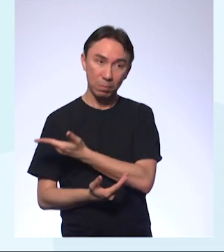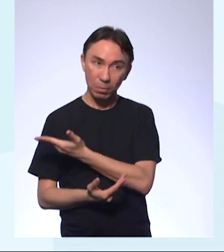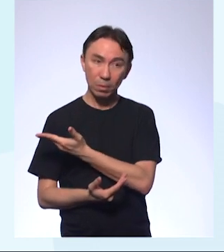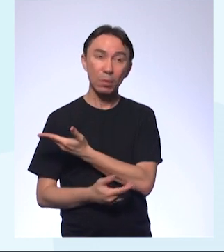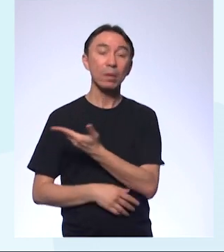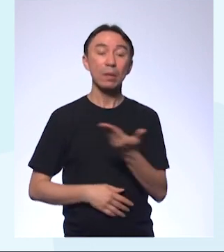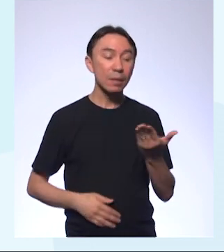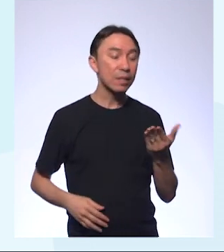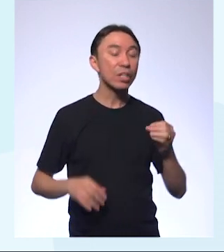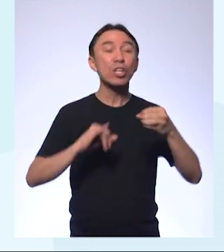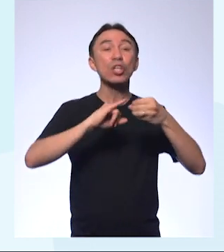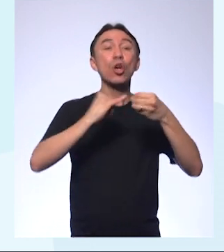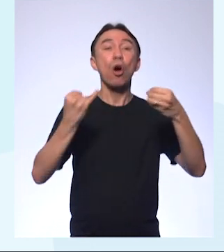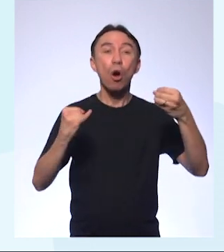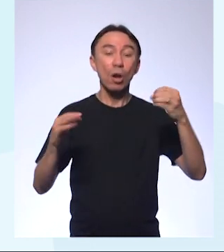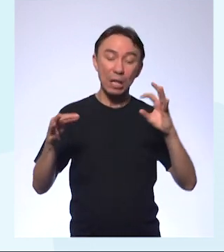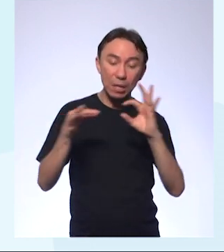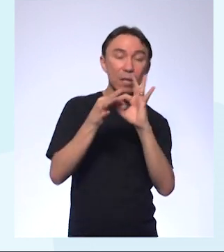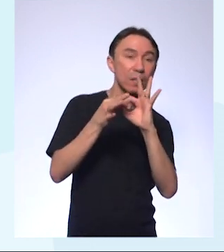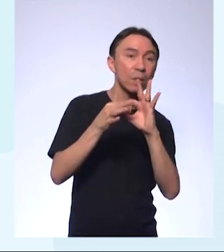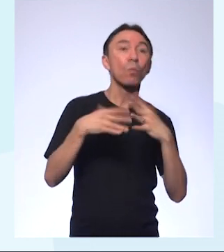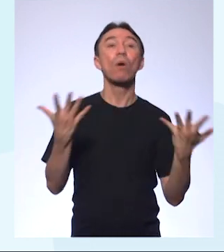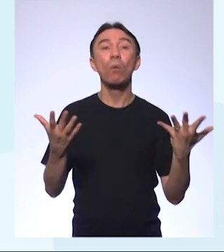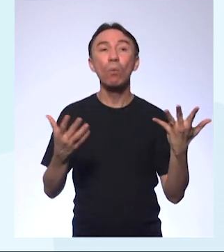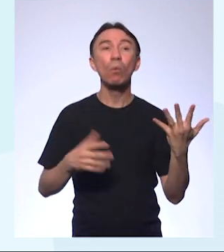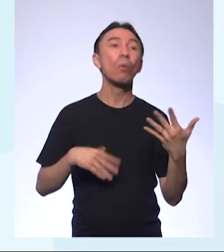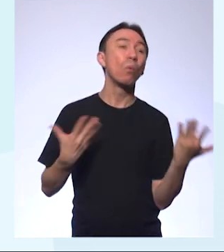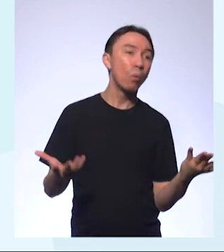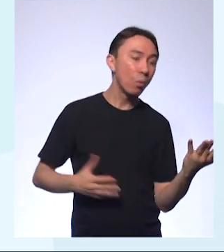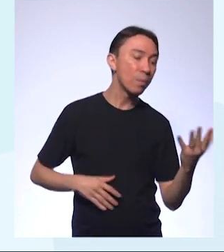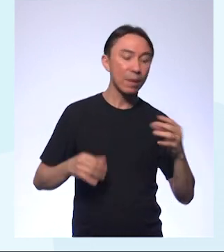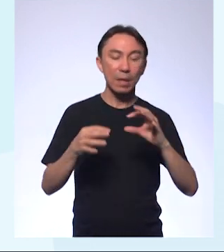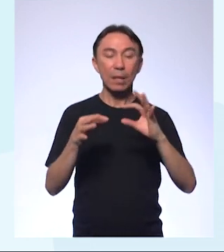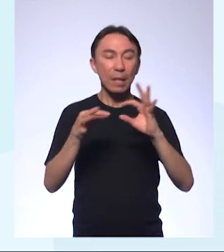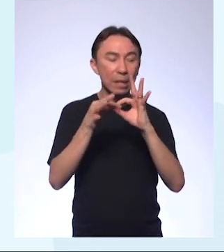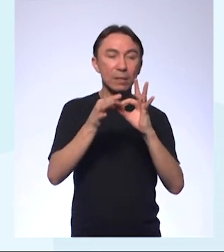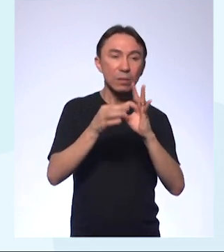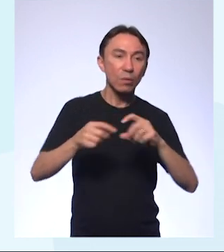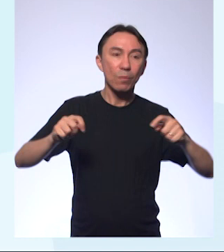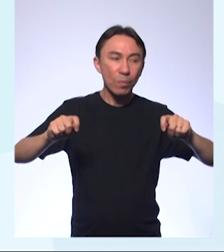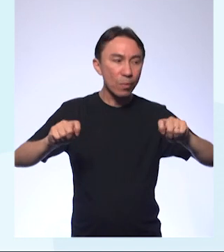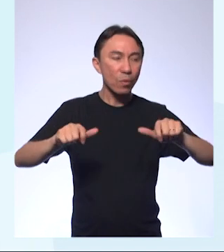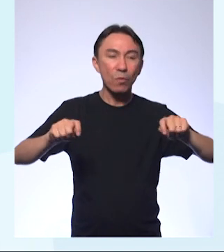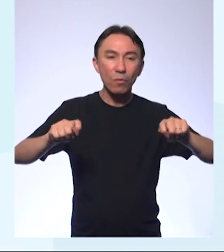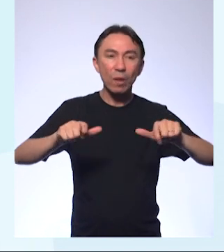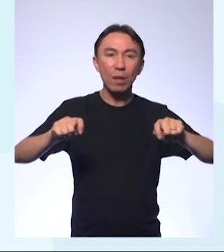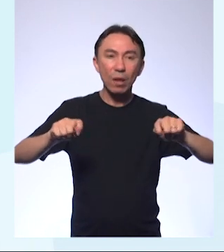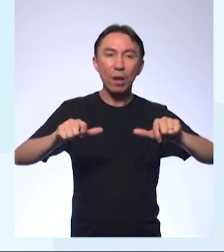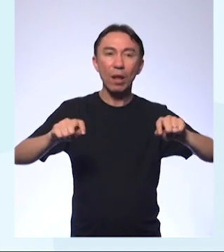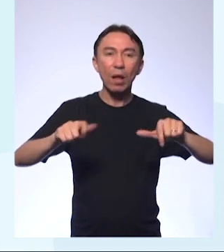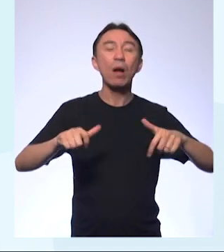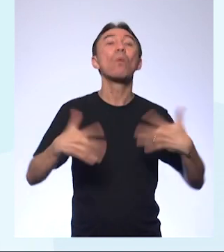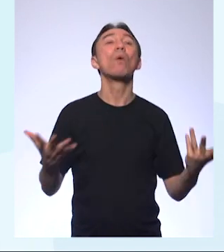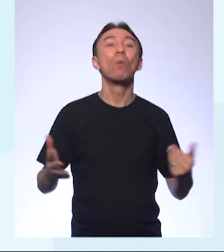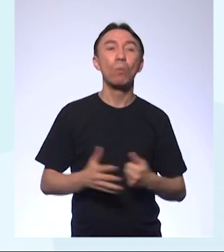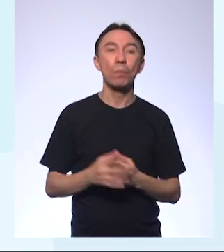iônica e quais têm ligação covalente. Então, 1 minutinho no chat para vocês responderem.